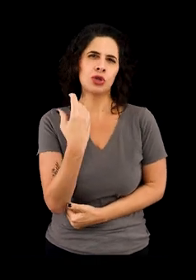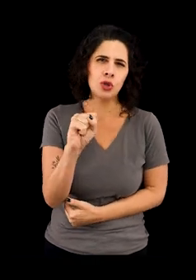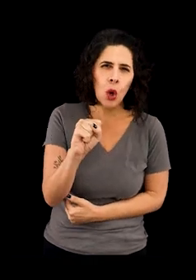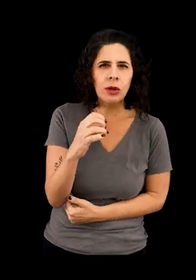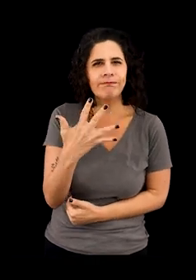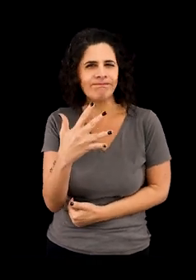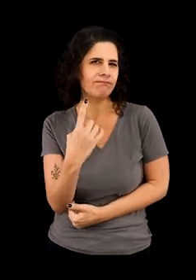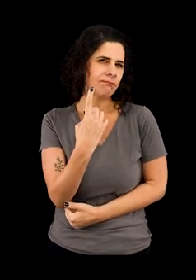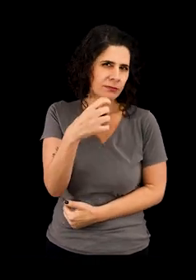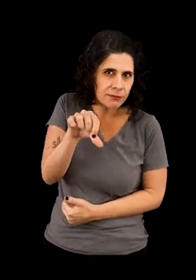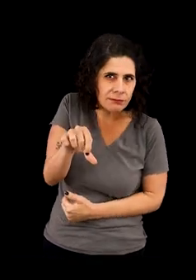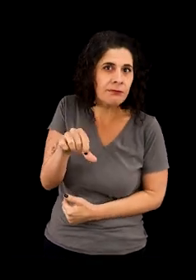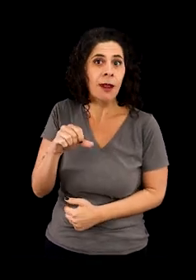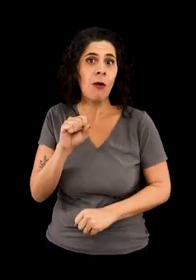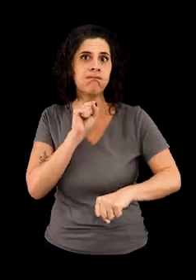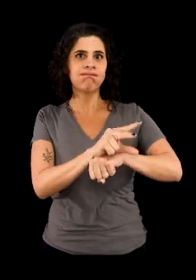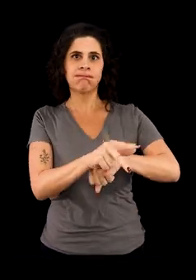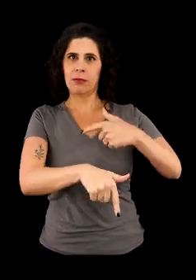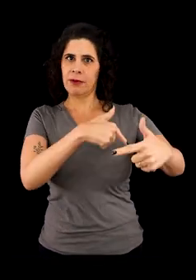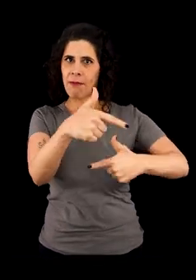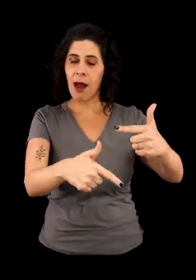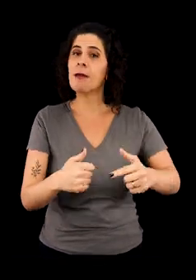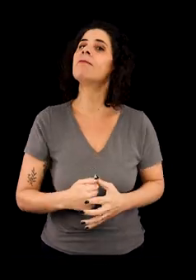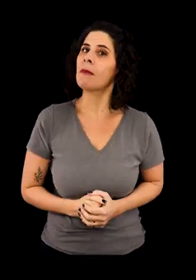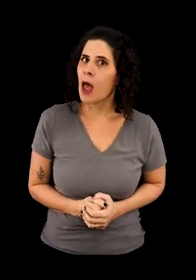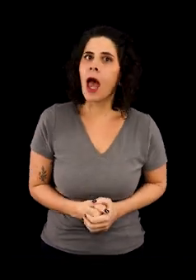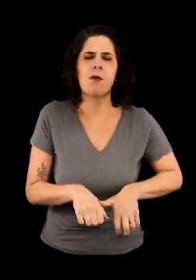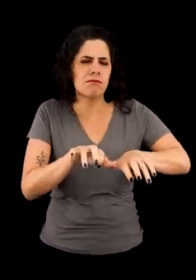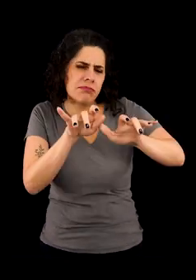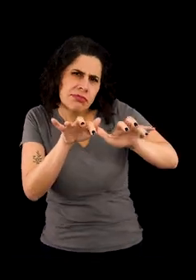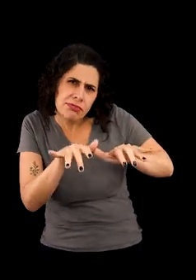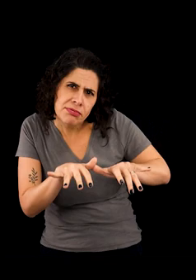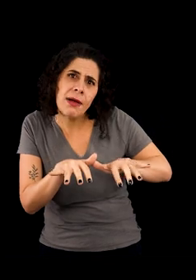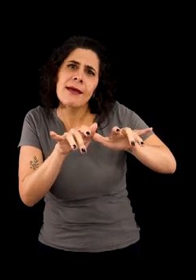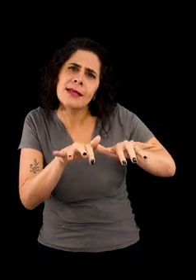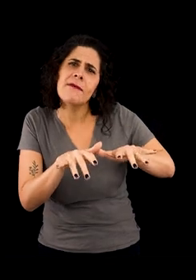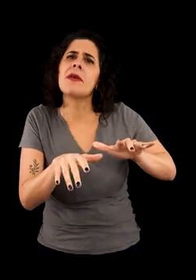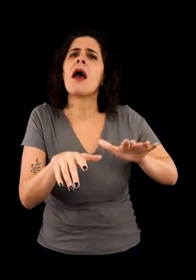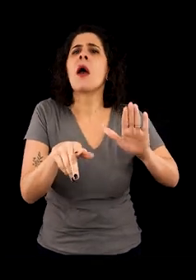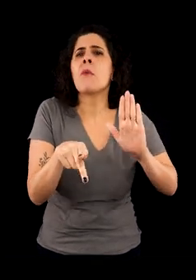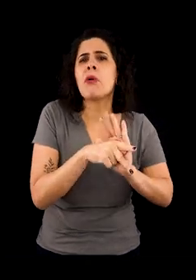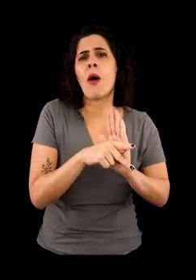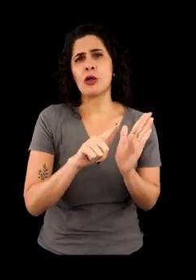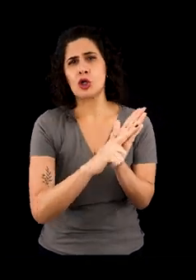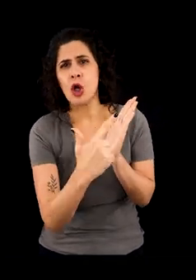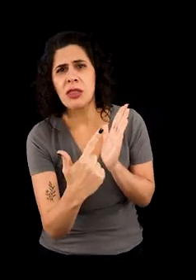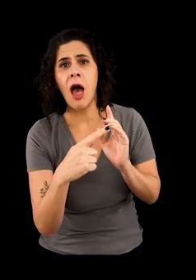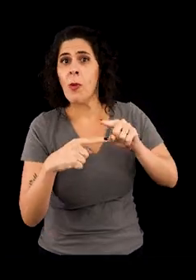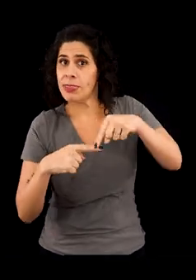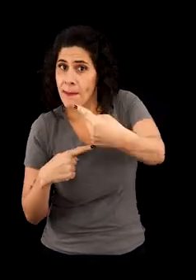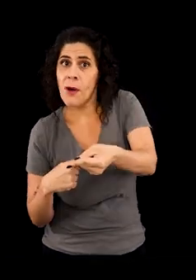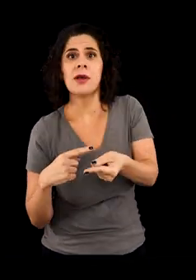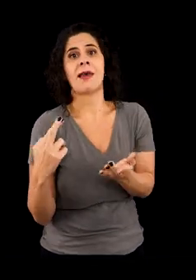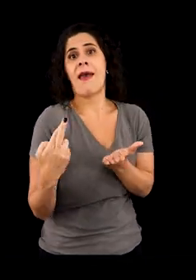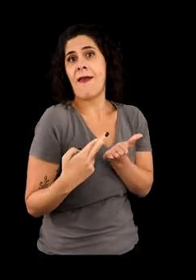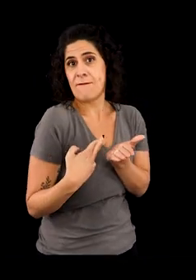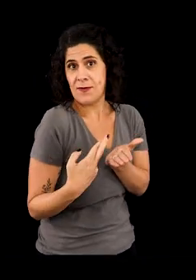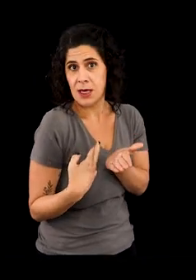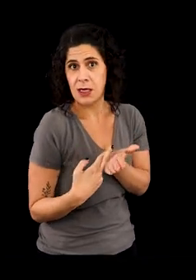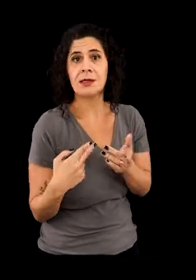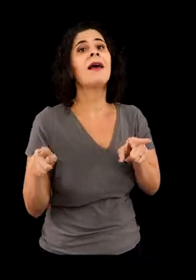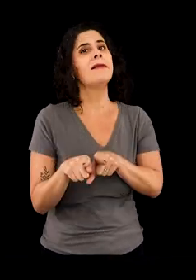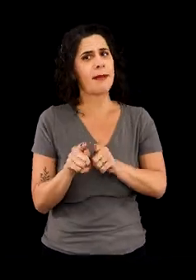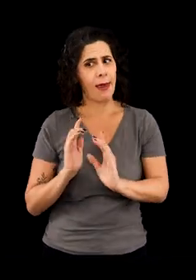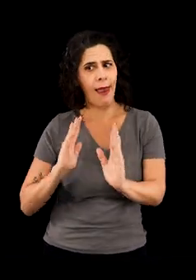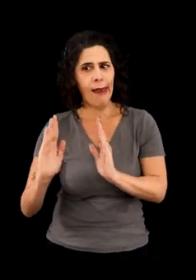18, 19 anos. E aí eu fiquei, vivi disso. Vivi de escrever para jornais, depois revistas,